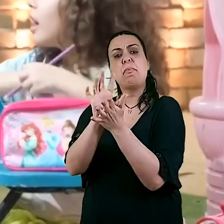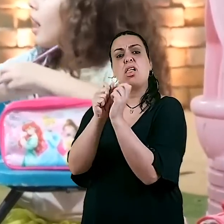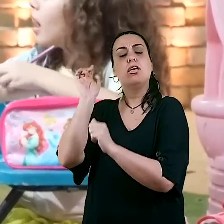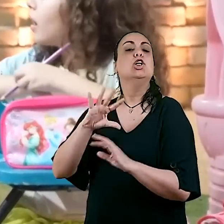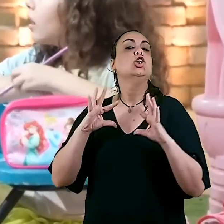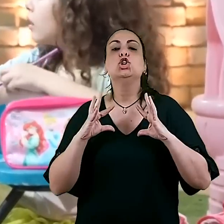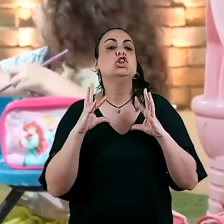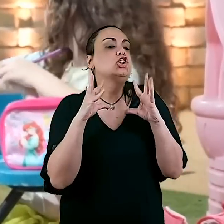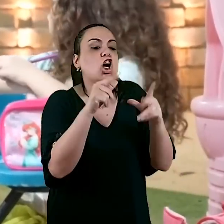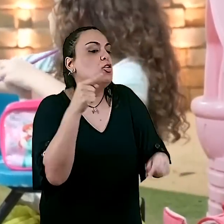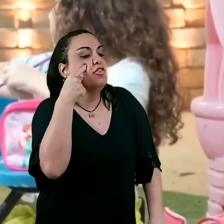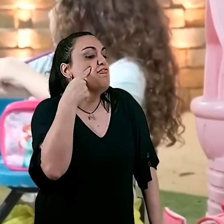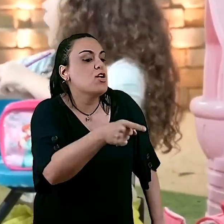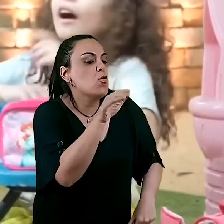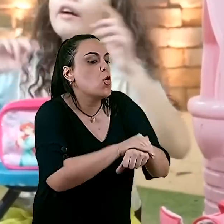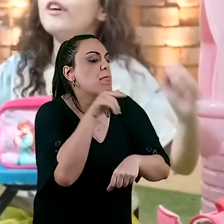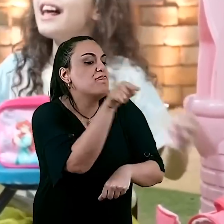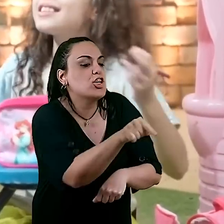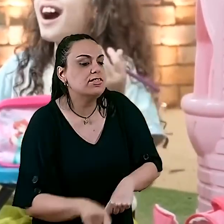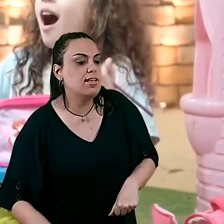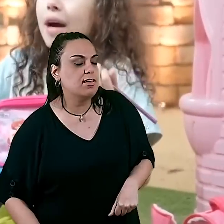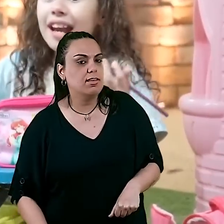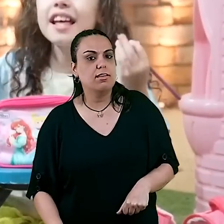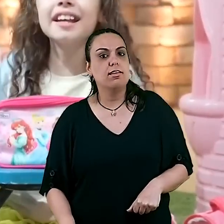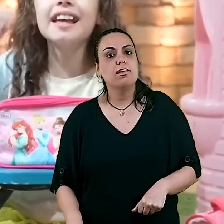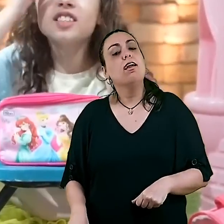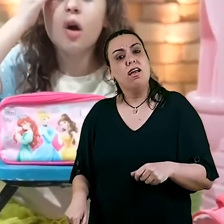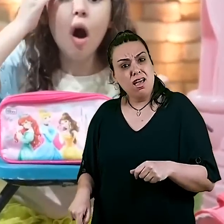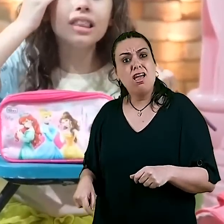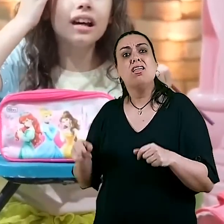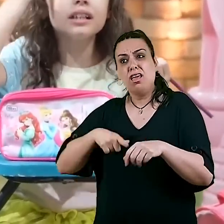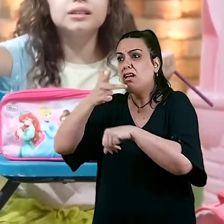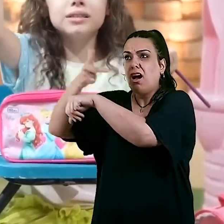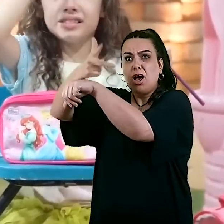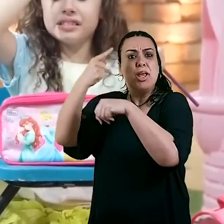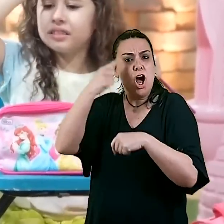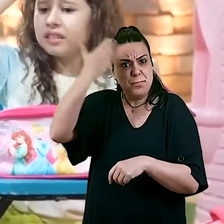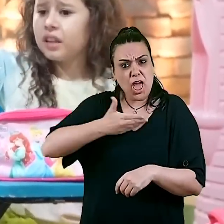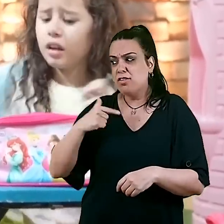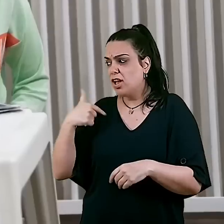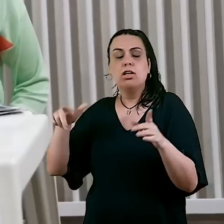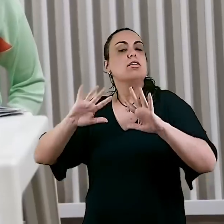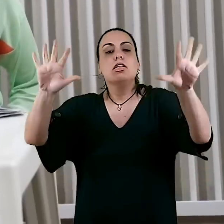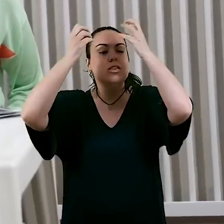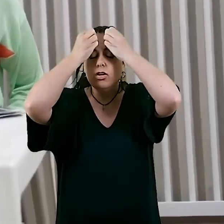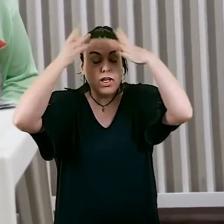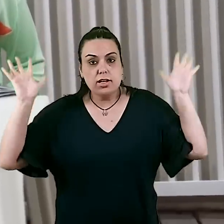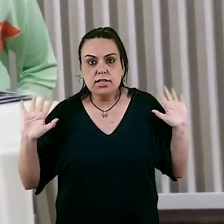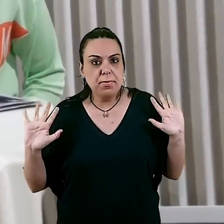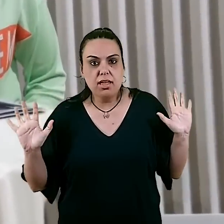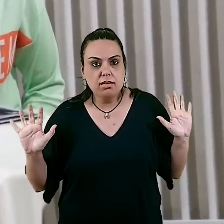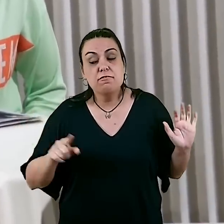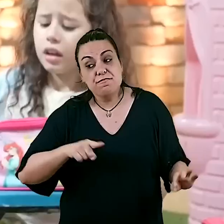É. Todo mundo viu que foi você, tá, garoto? Vê nas câmeras, aqui na escola. Vai, todo mundo viu. Não quero